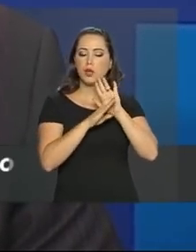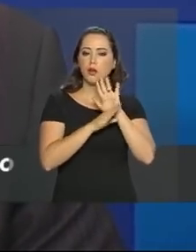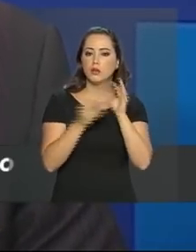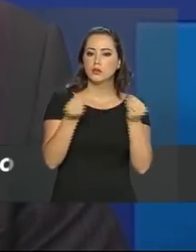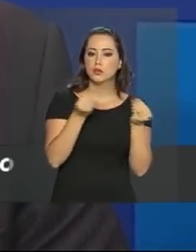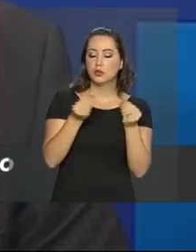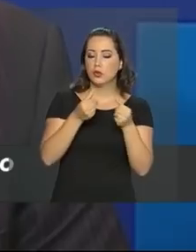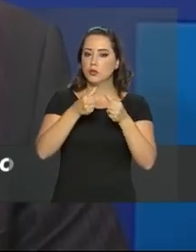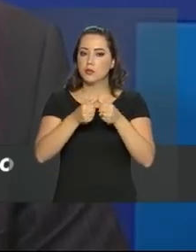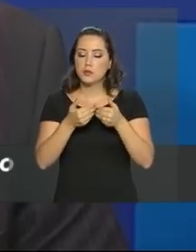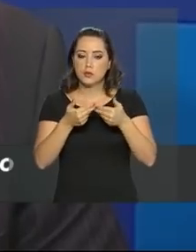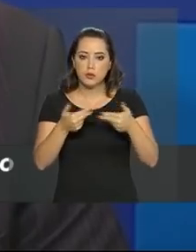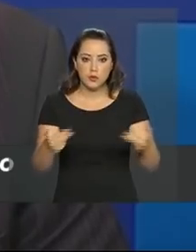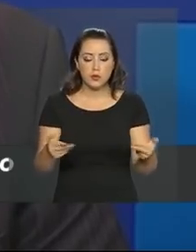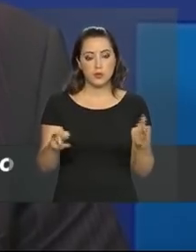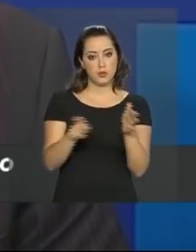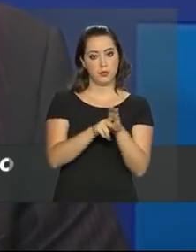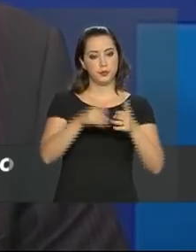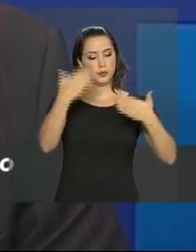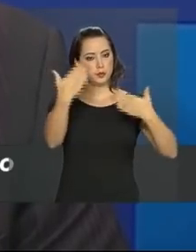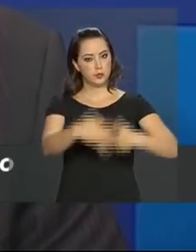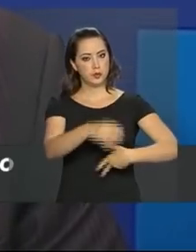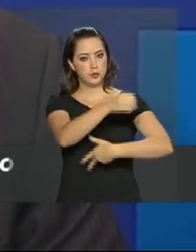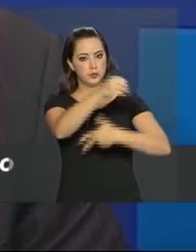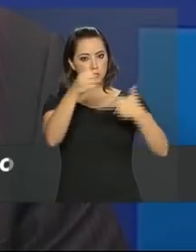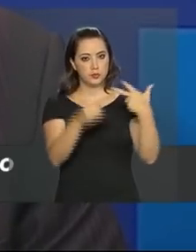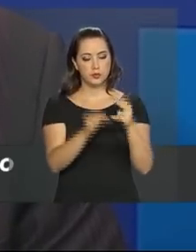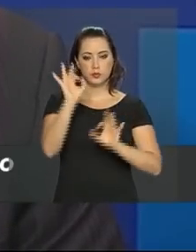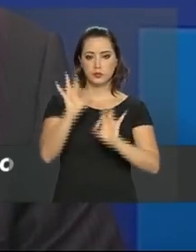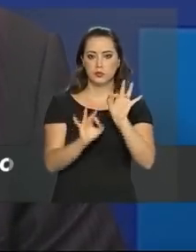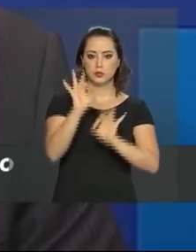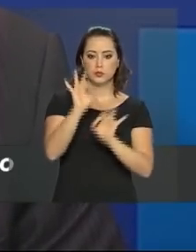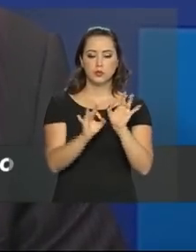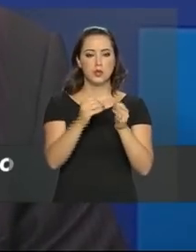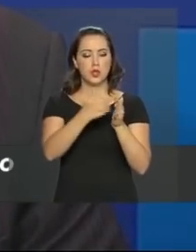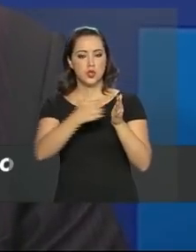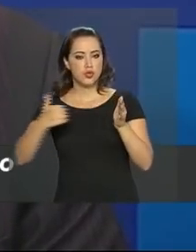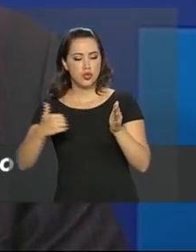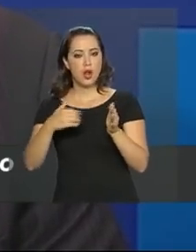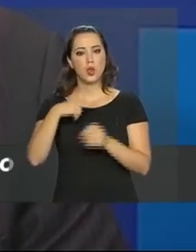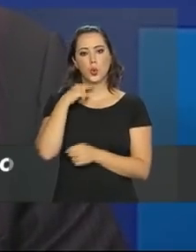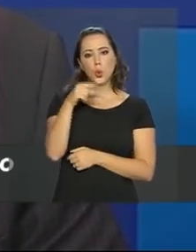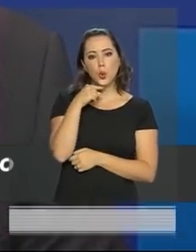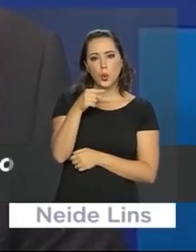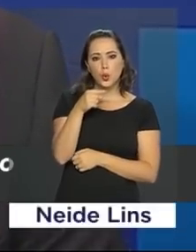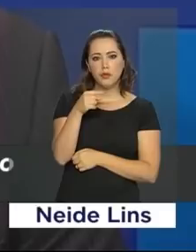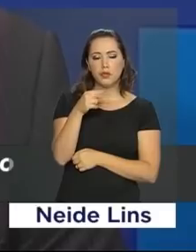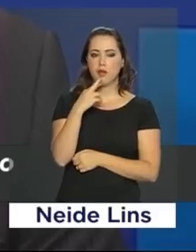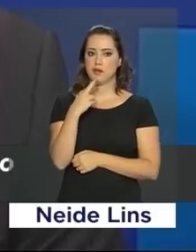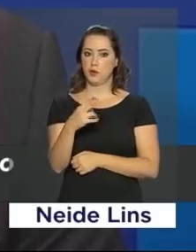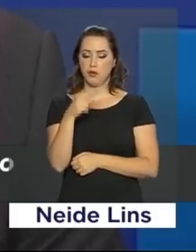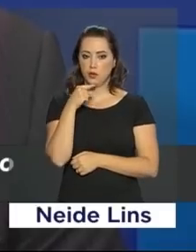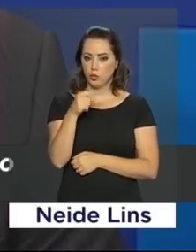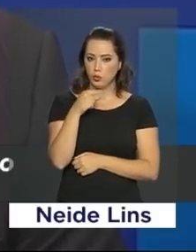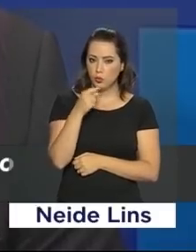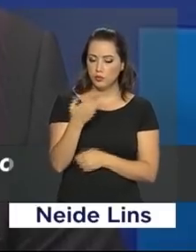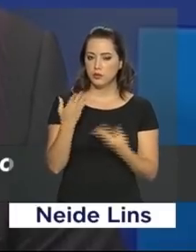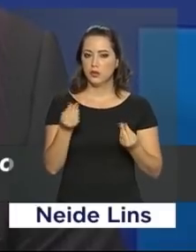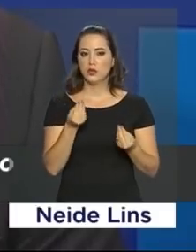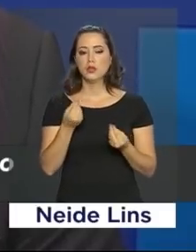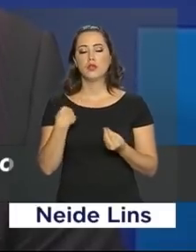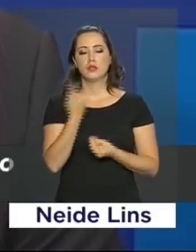coisas é para o enem a de organização tirar dúvidas estamos trabalhando muito no aspecto de